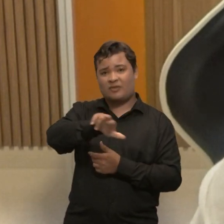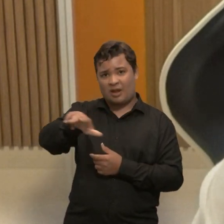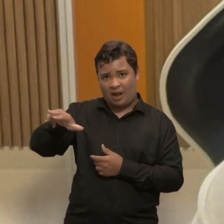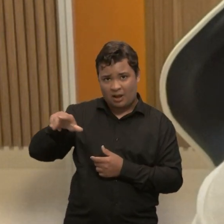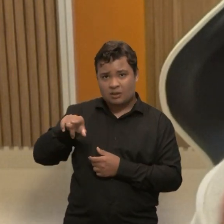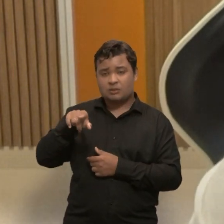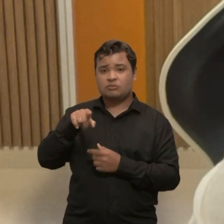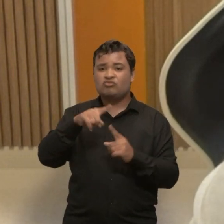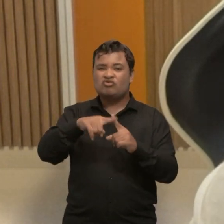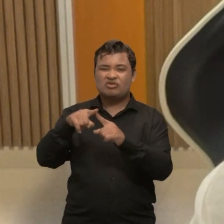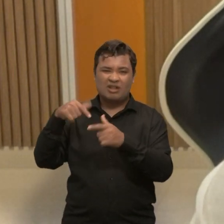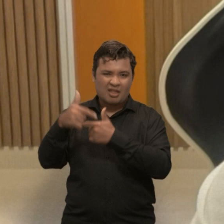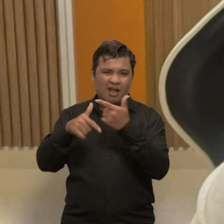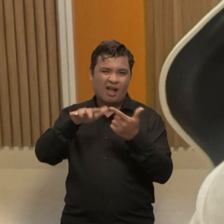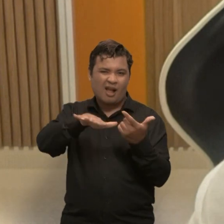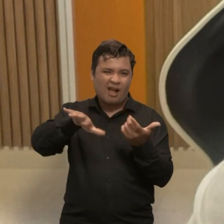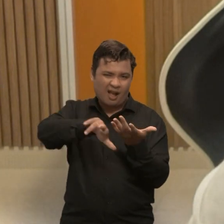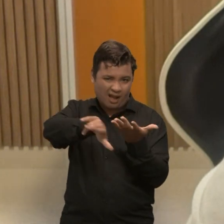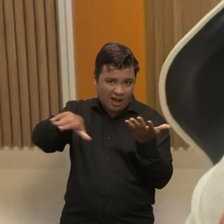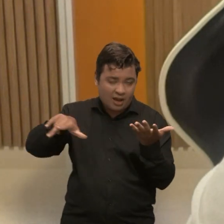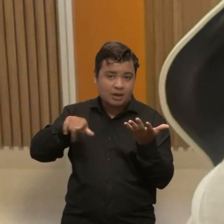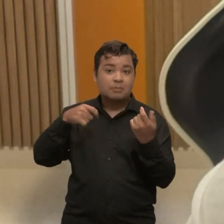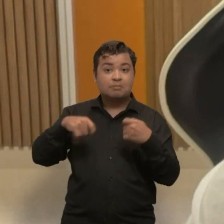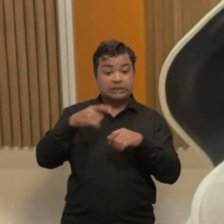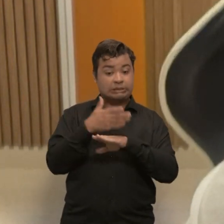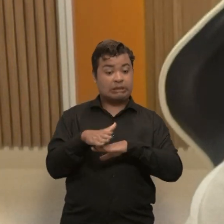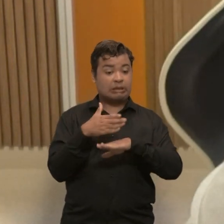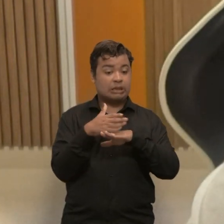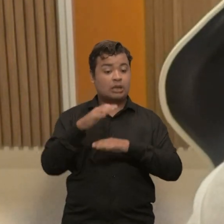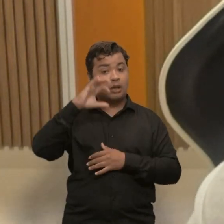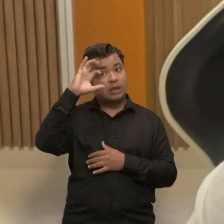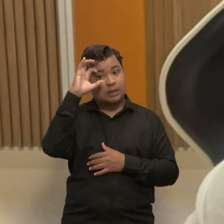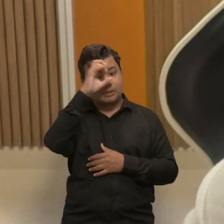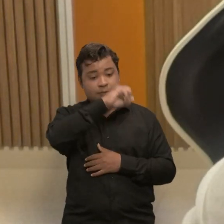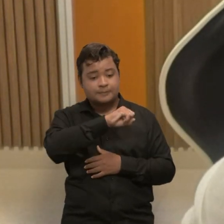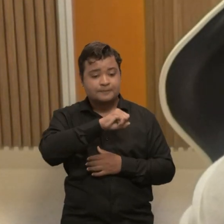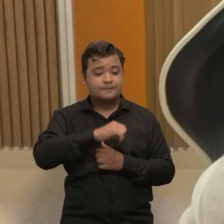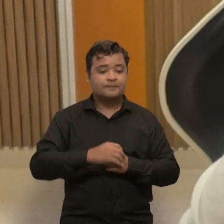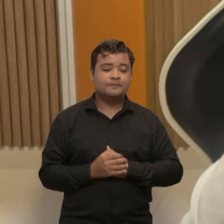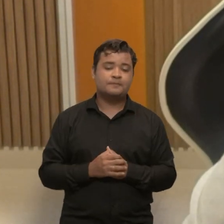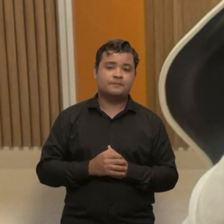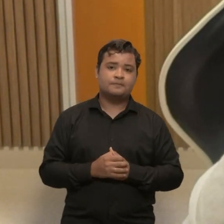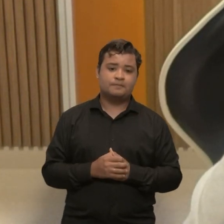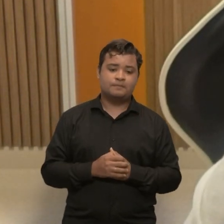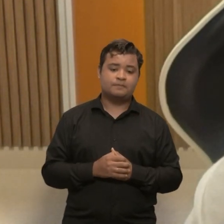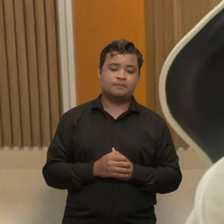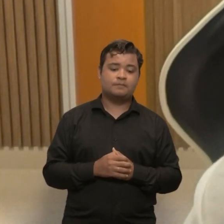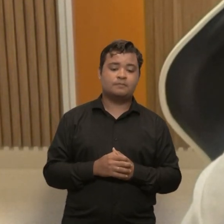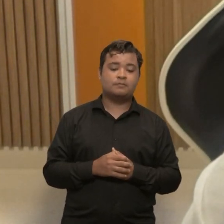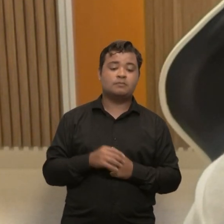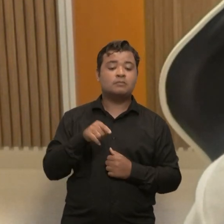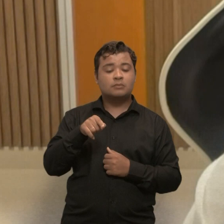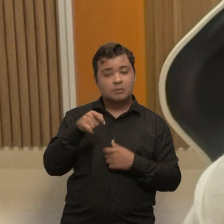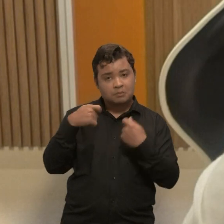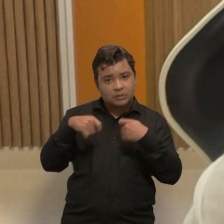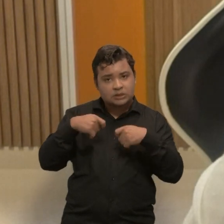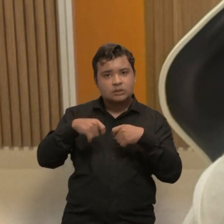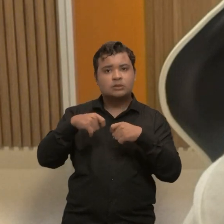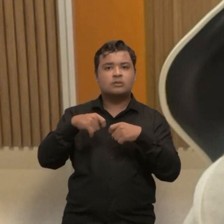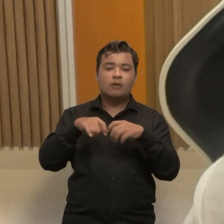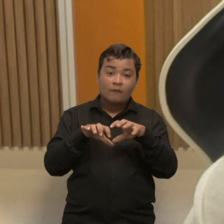também recebam esse tipo de treinamento, esse tipo de formação, para que